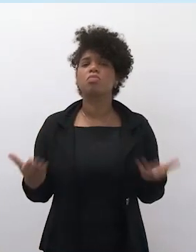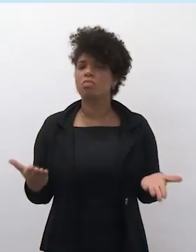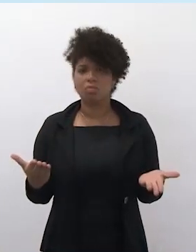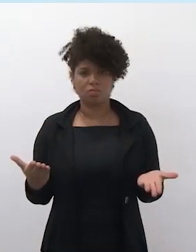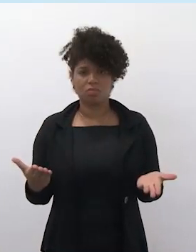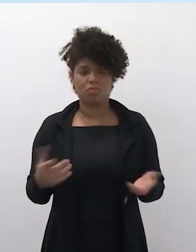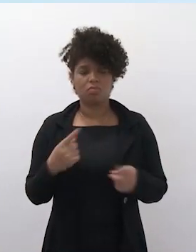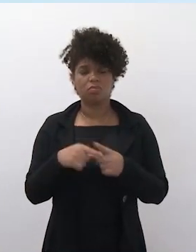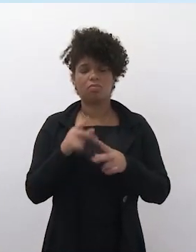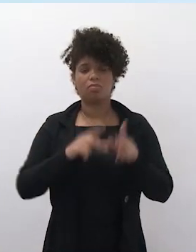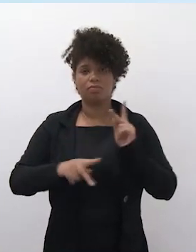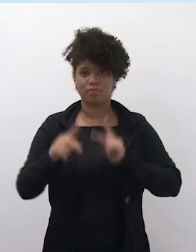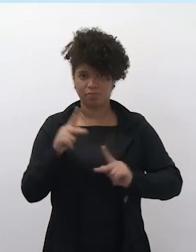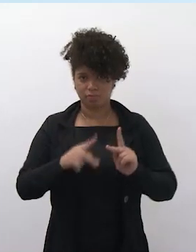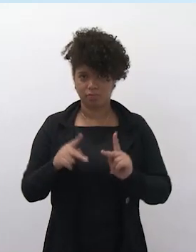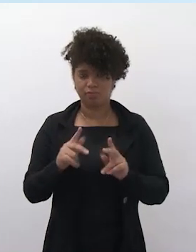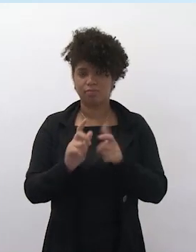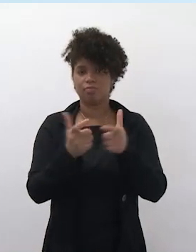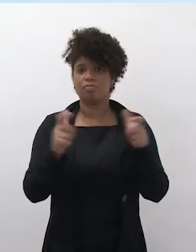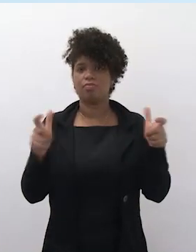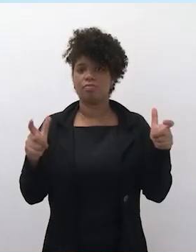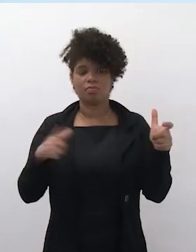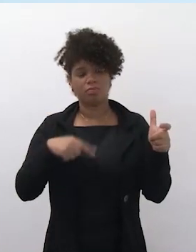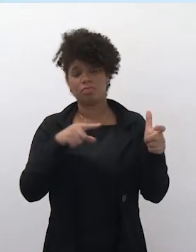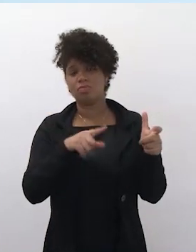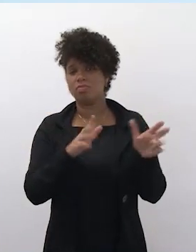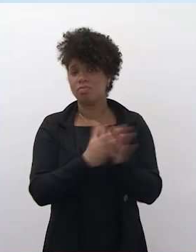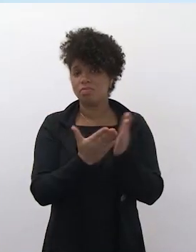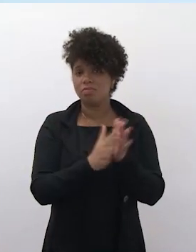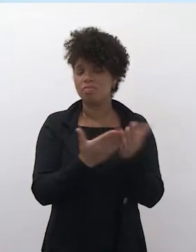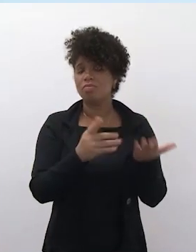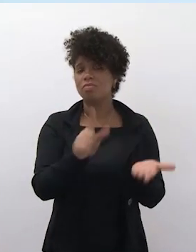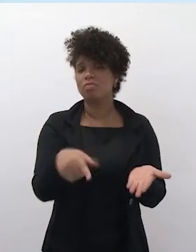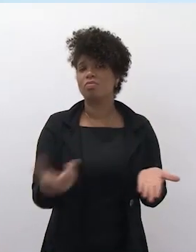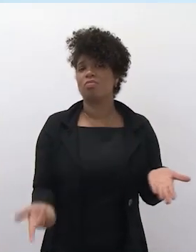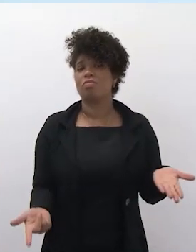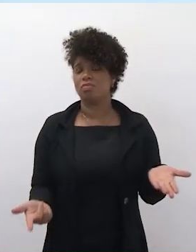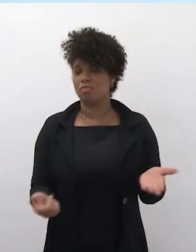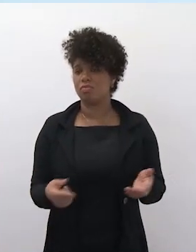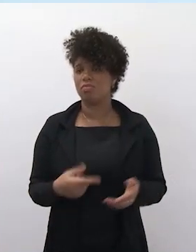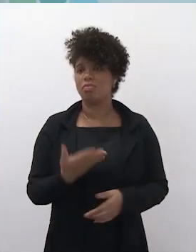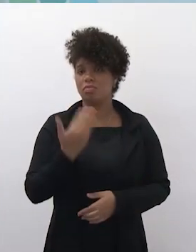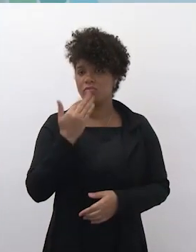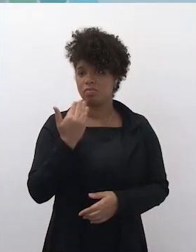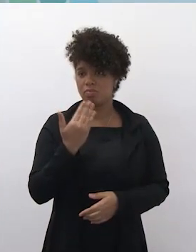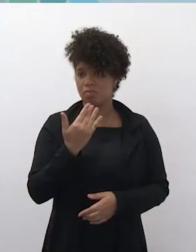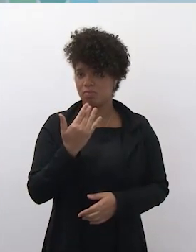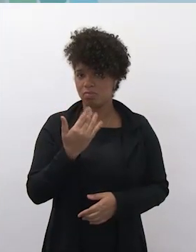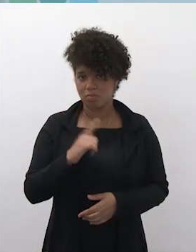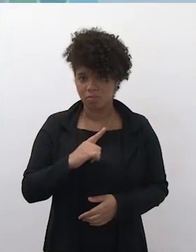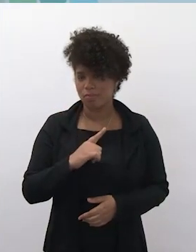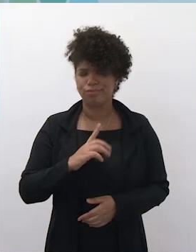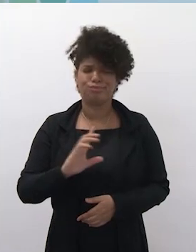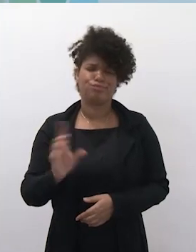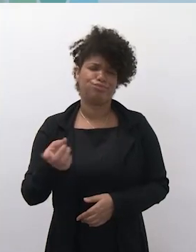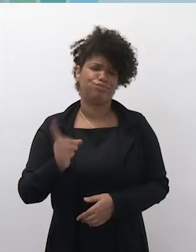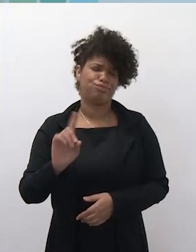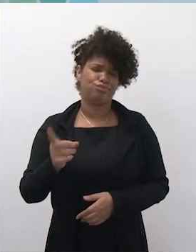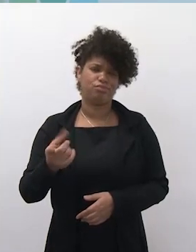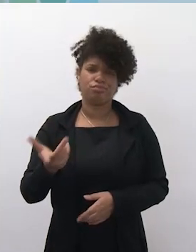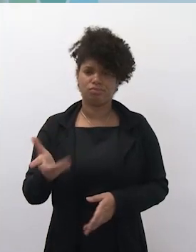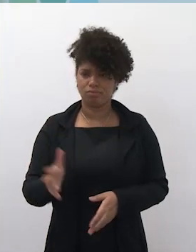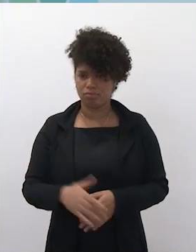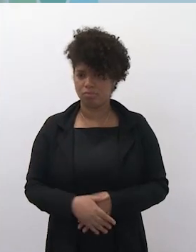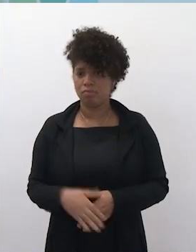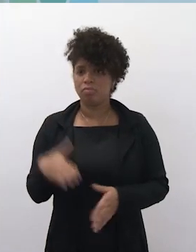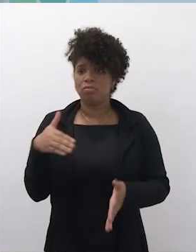a população, grande parte dela é pobre, não tinha o que comer, algo que